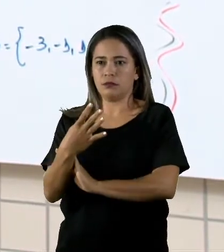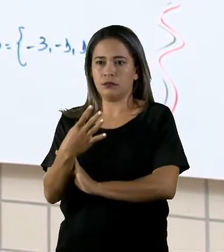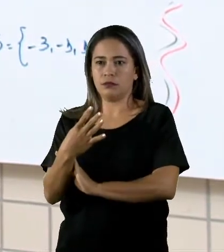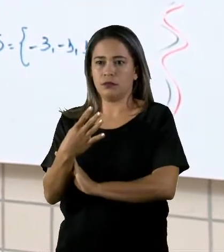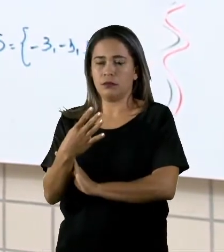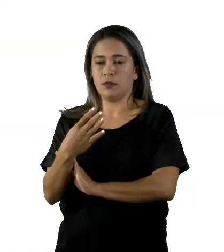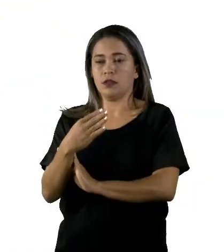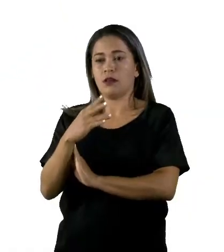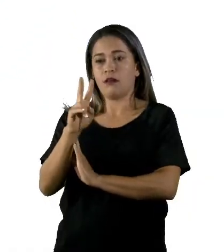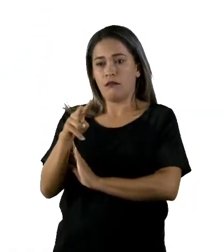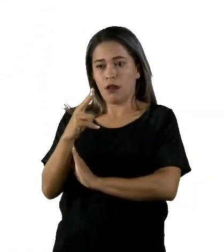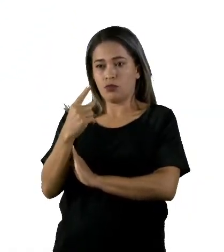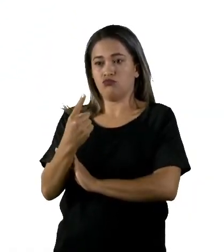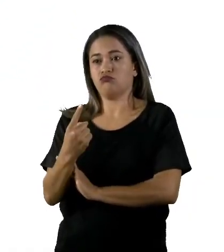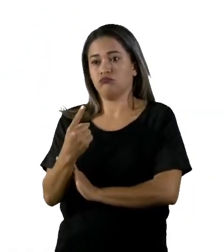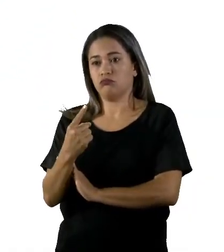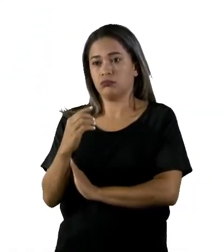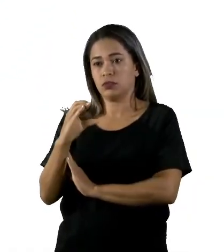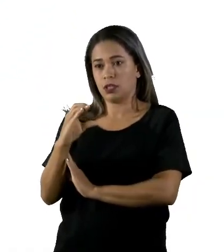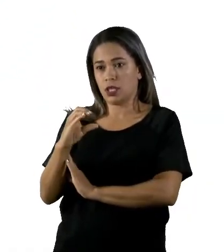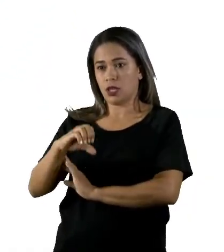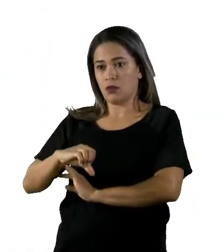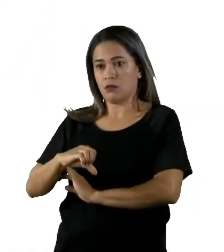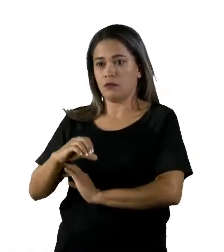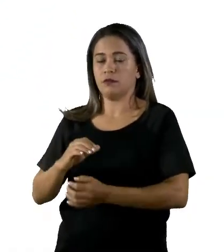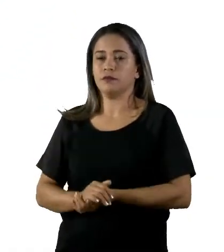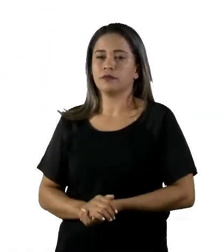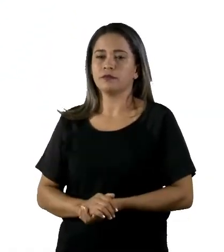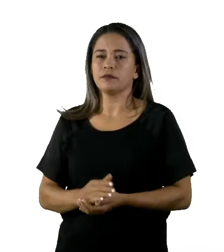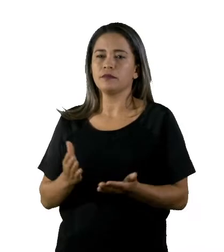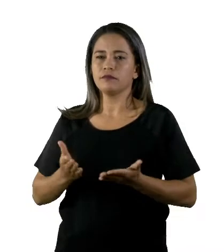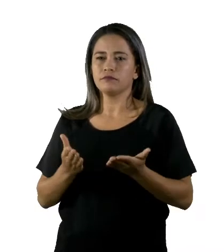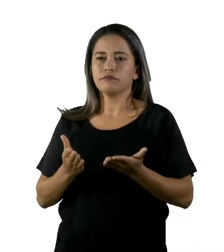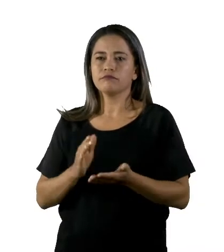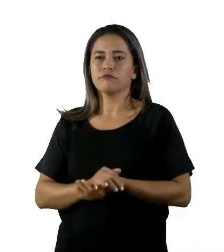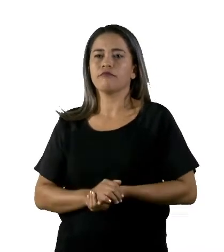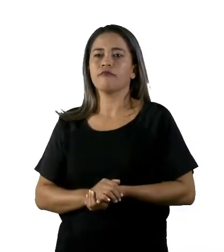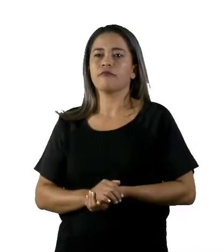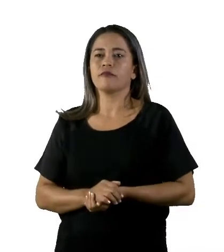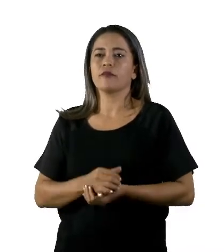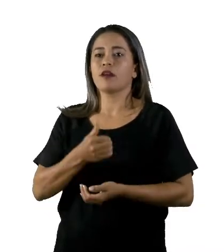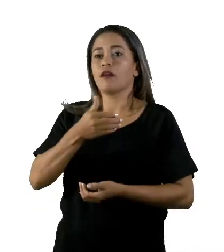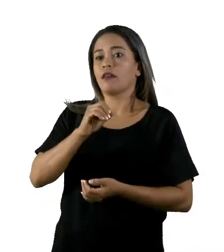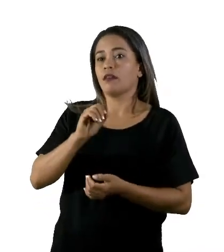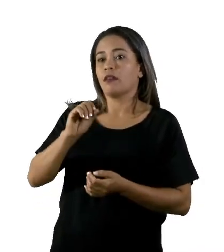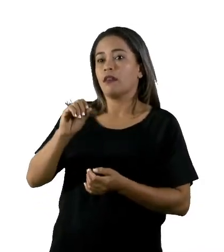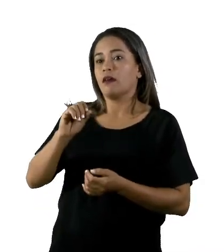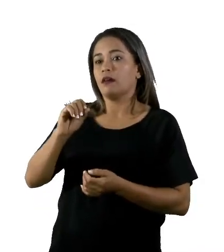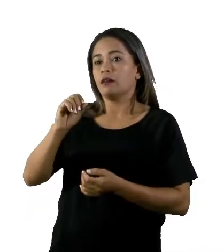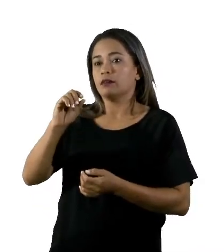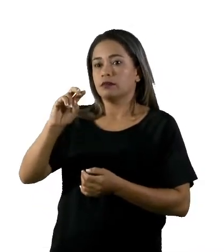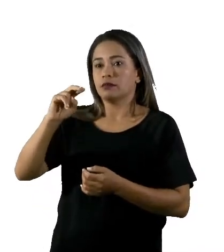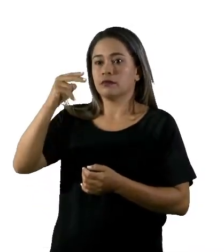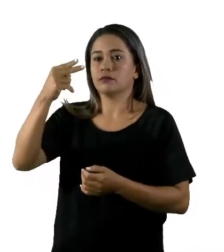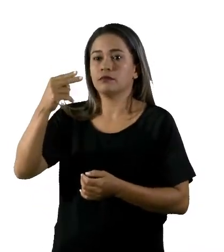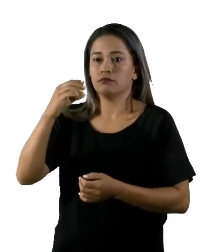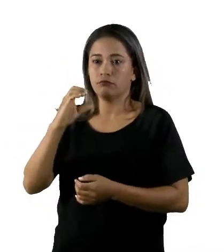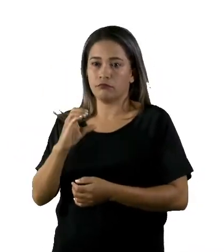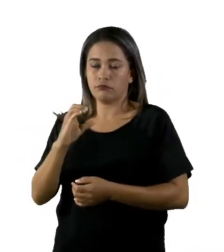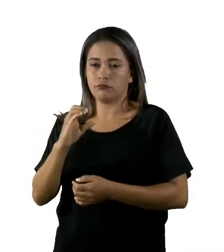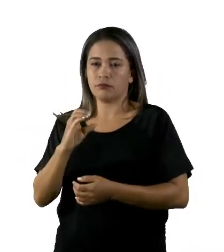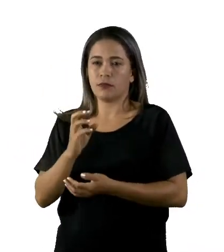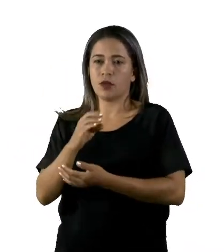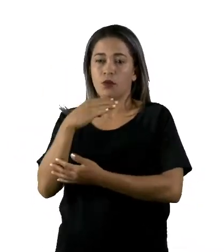vale 9. Então, número negativo elevado a expoente par, resultado positivo. 10 ao quadrado, 100.